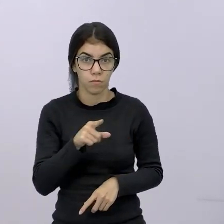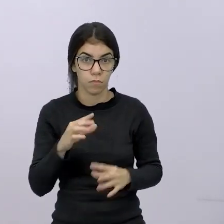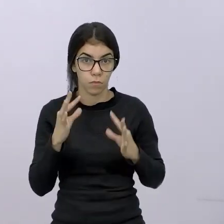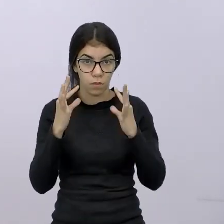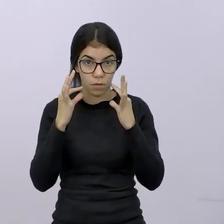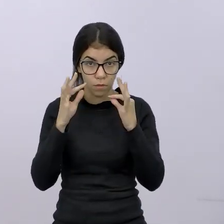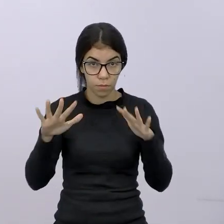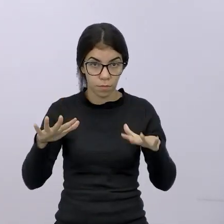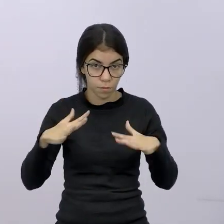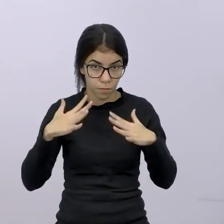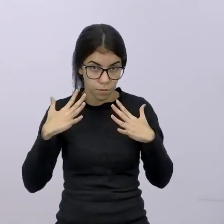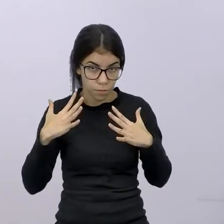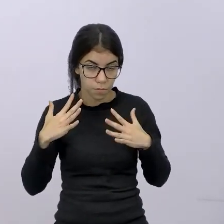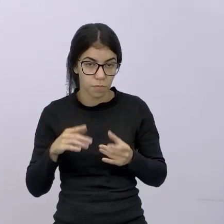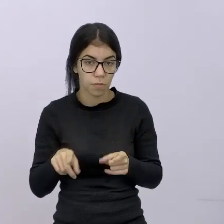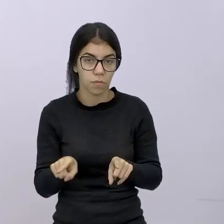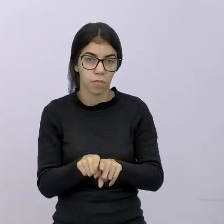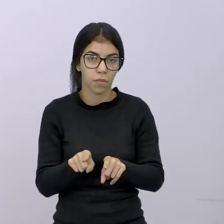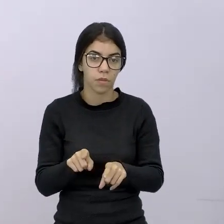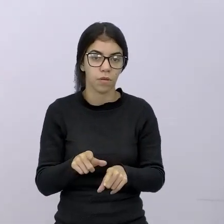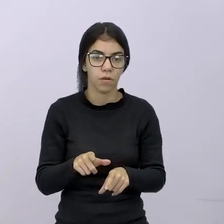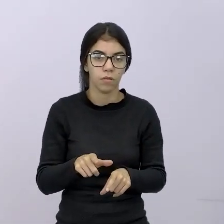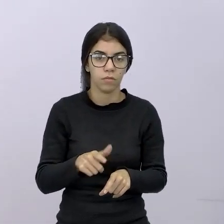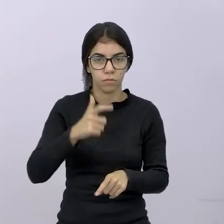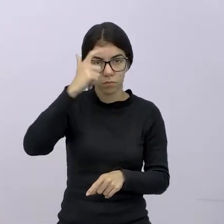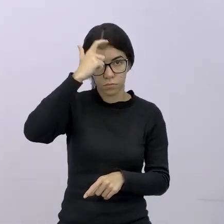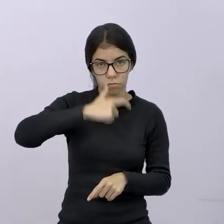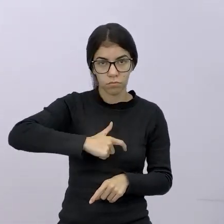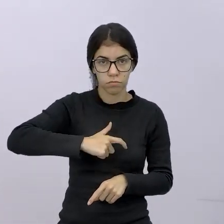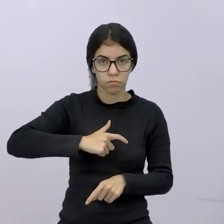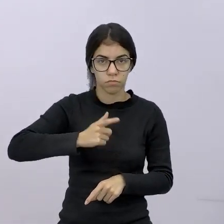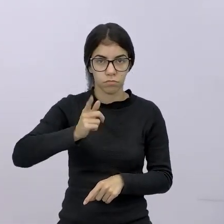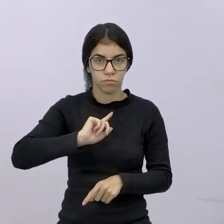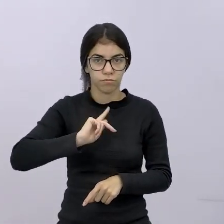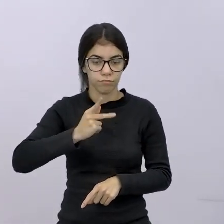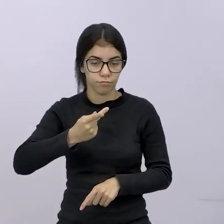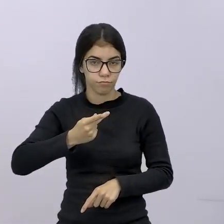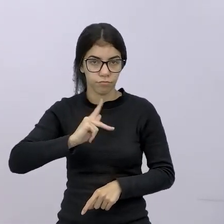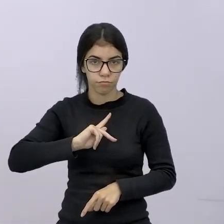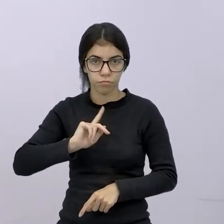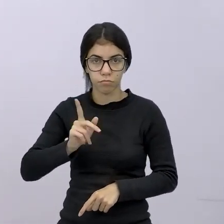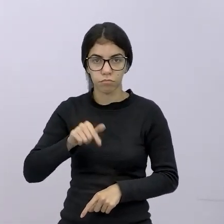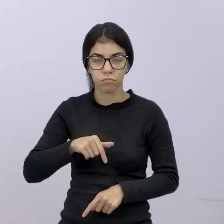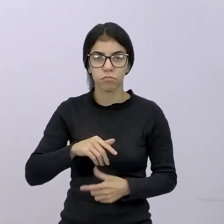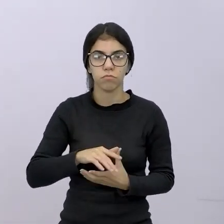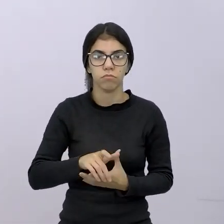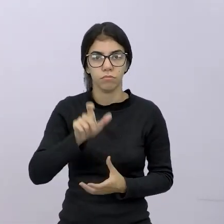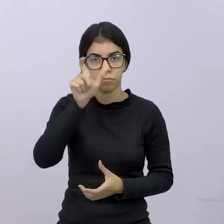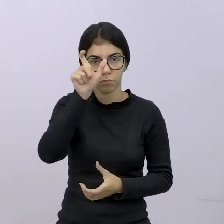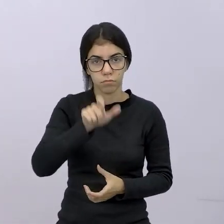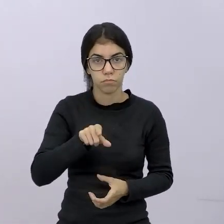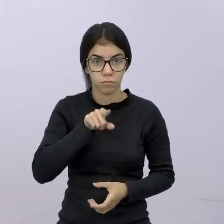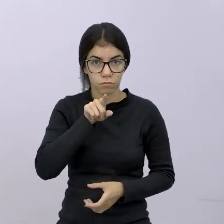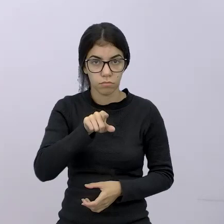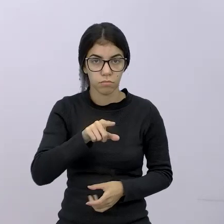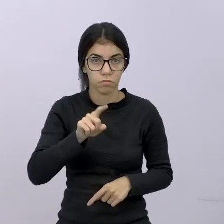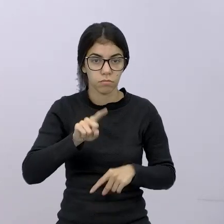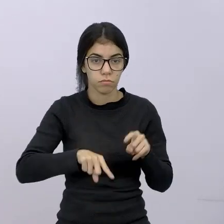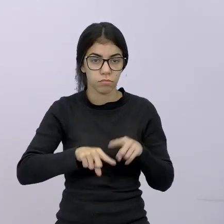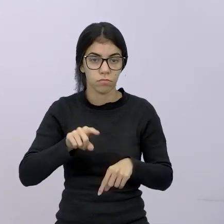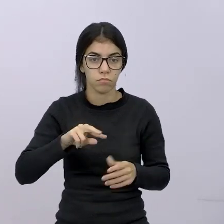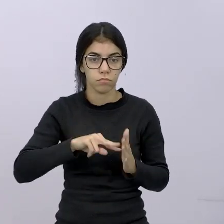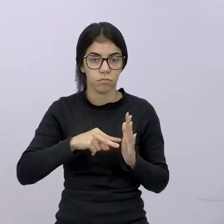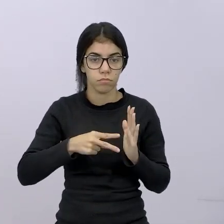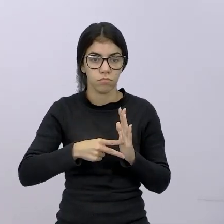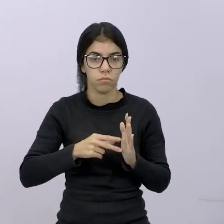observando, eu não sou você, obviamente, você está me vendo. Para você, eu sou um objeto, né? No sentido